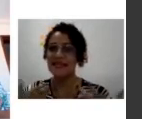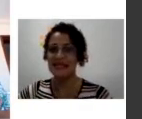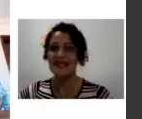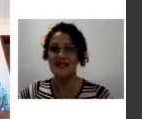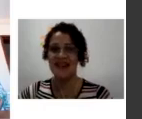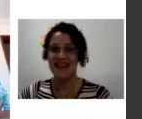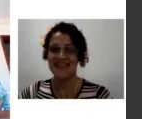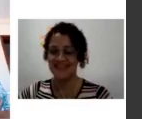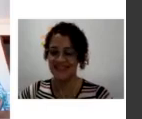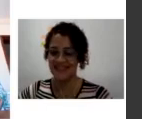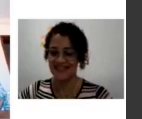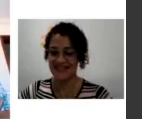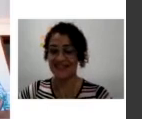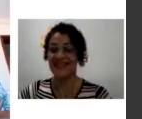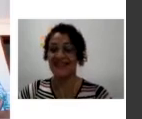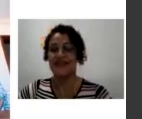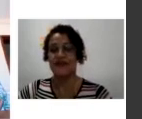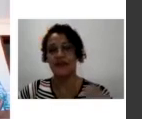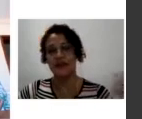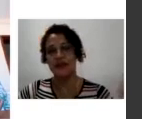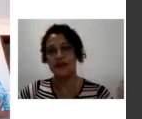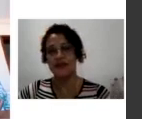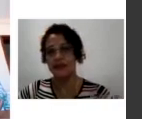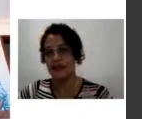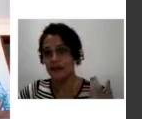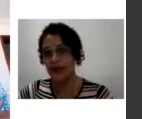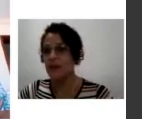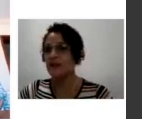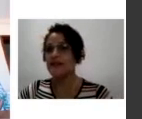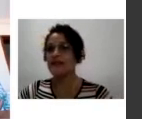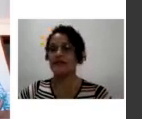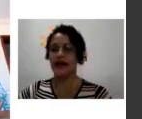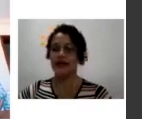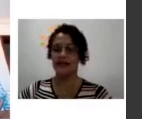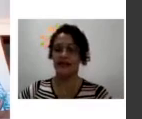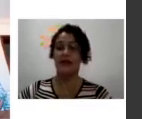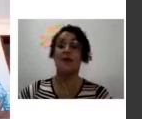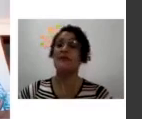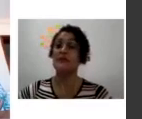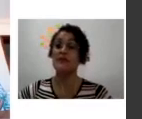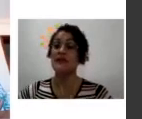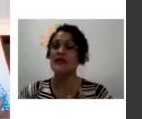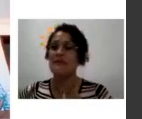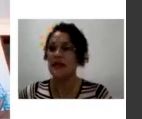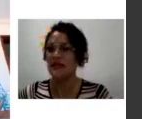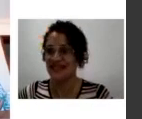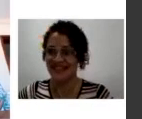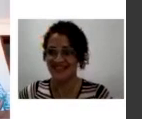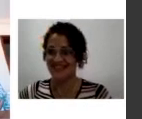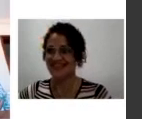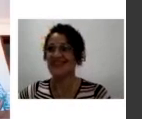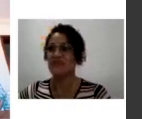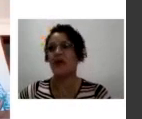da ministração de aulas dele, eu diria assim, falando para a gente sobre o término das atividades, né? O famoso fechamento